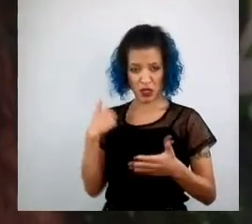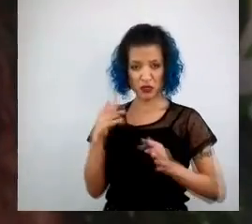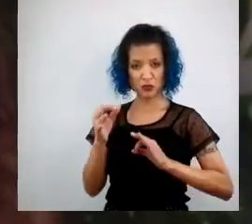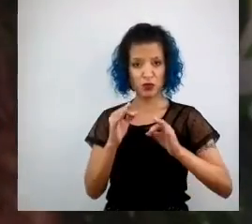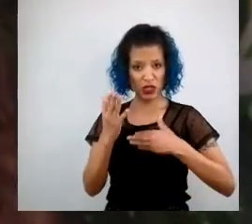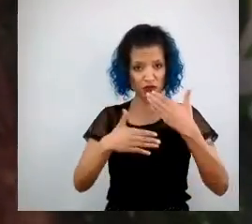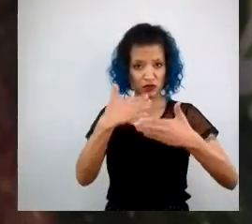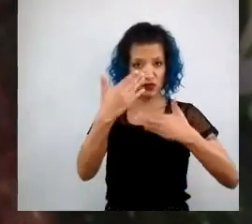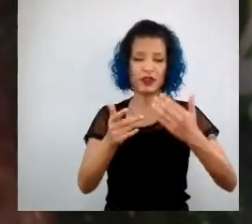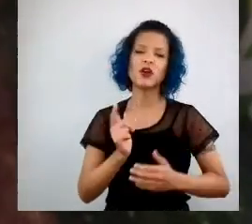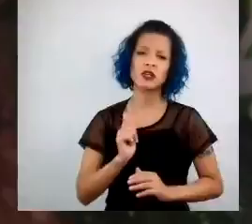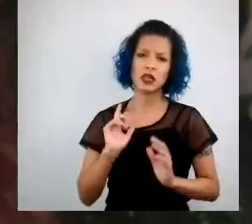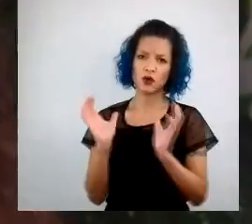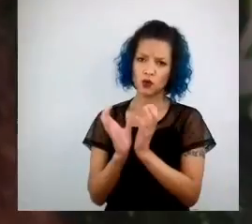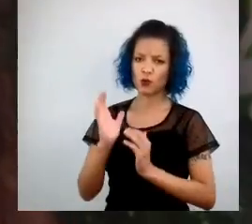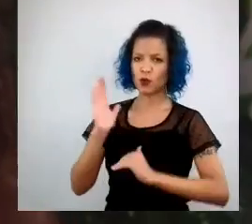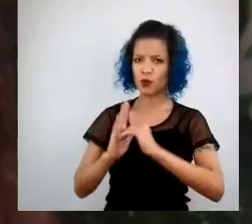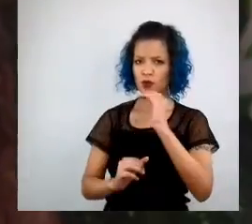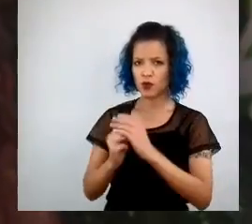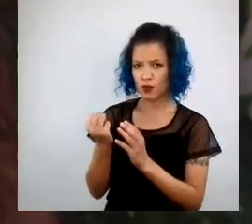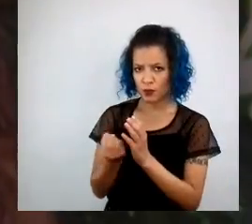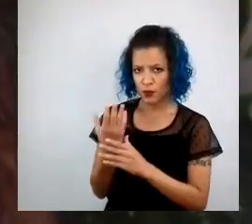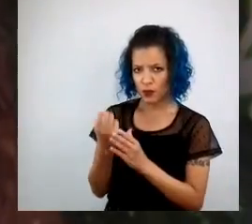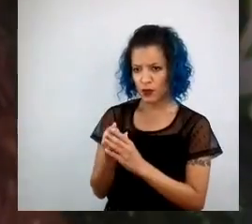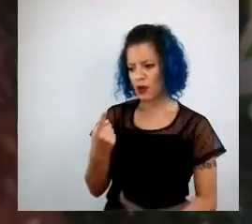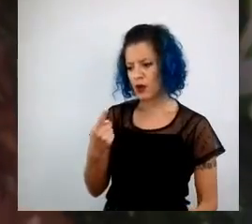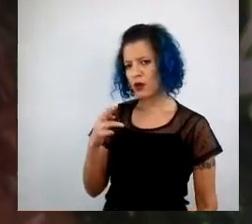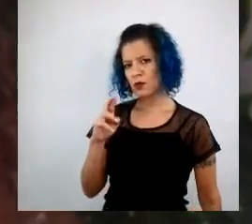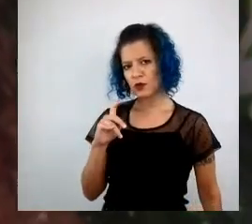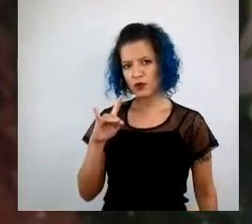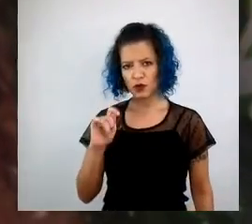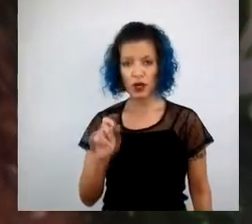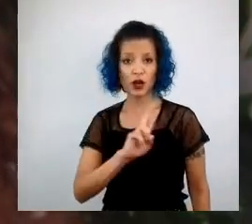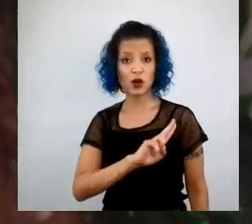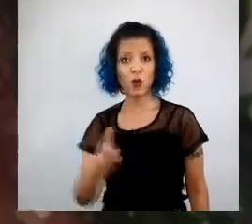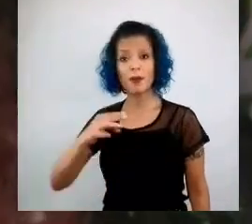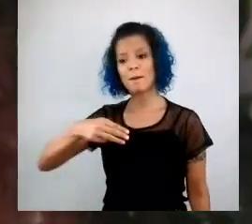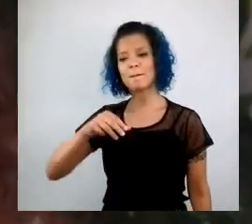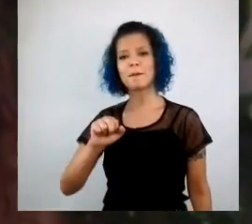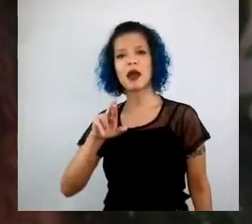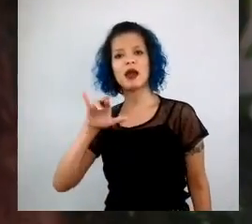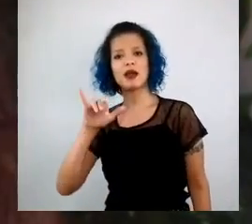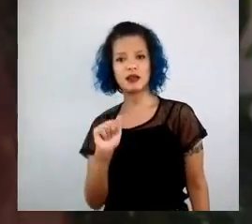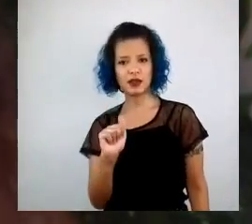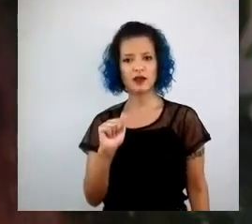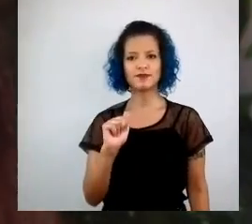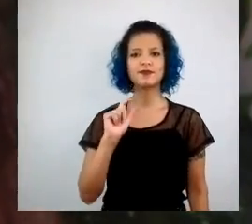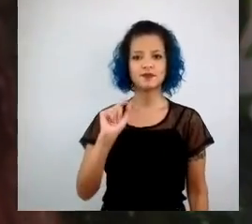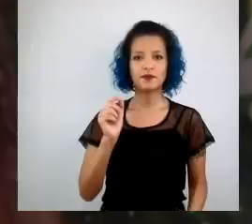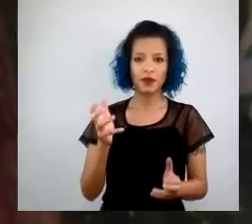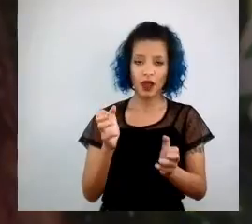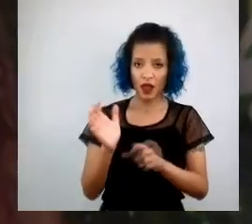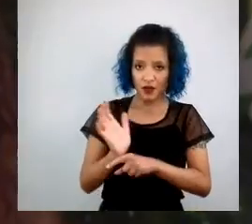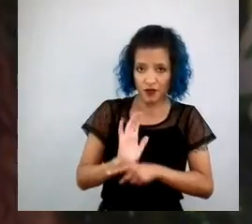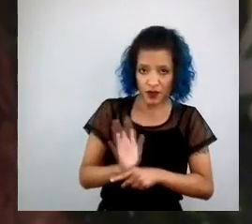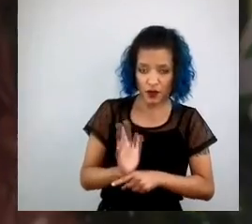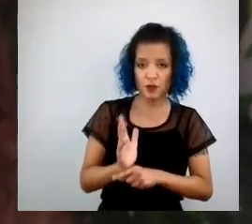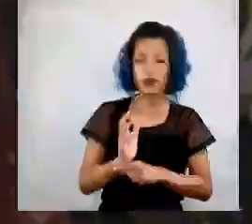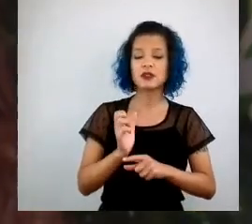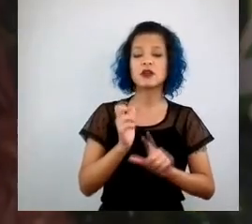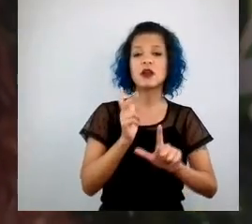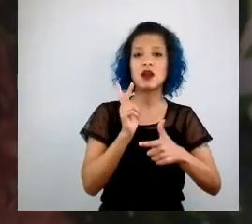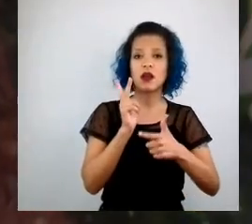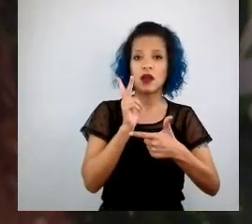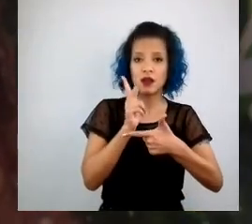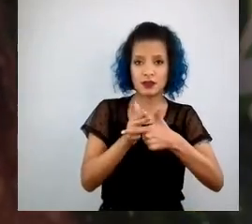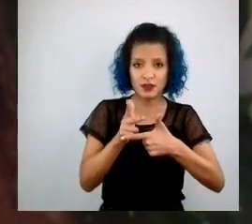e a missão dessa produtora, que se chama Maria Produtora, é justamente produzir filmes, séries, conteúdos para mídias